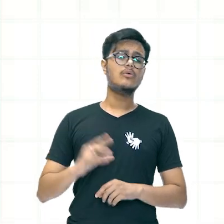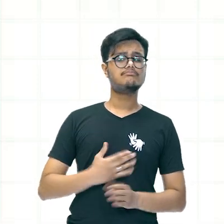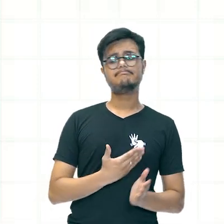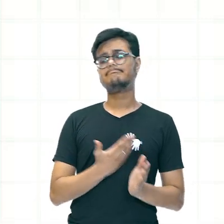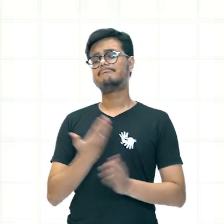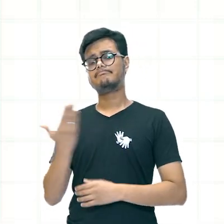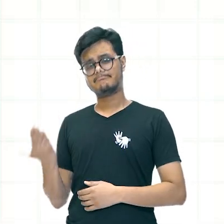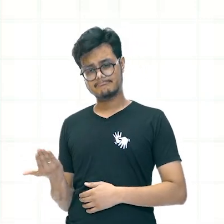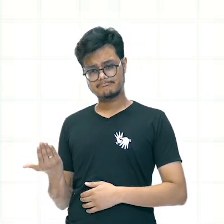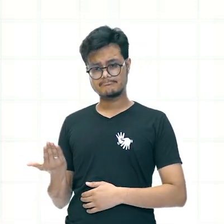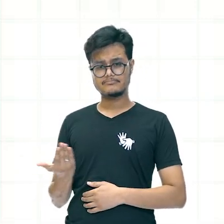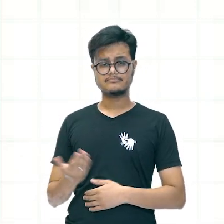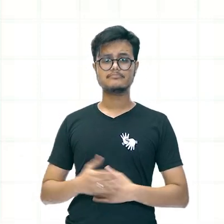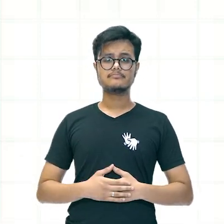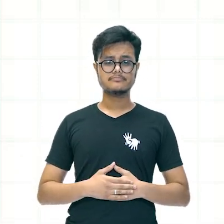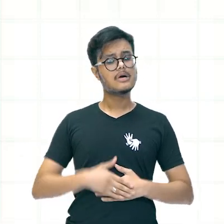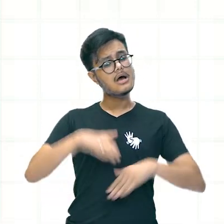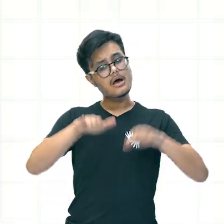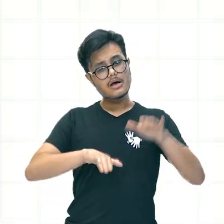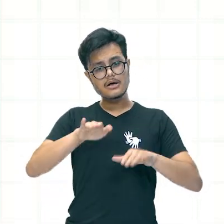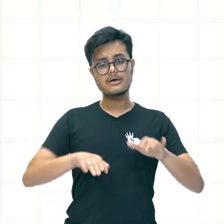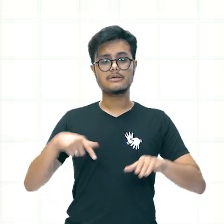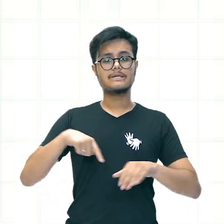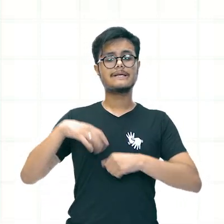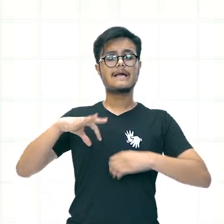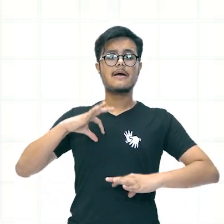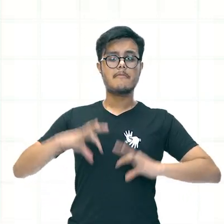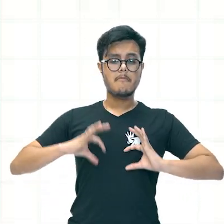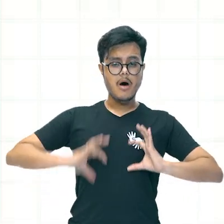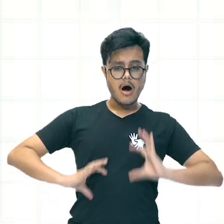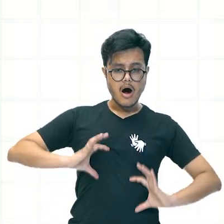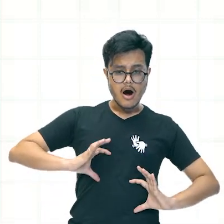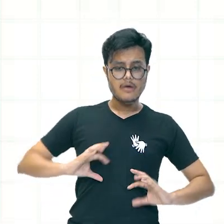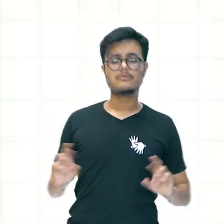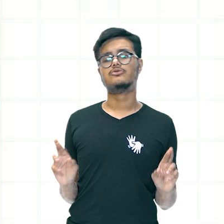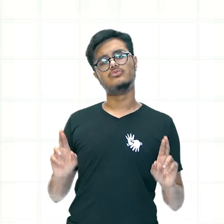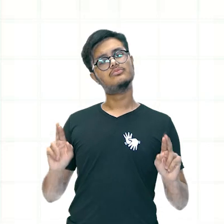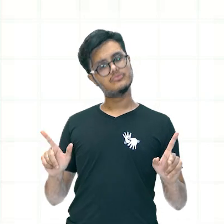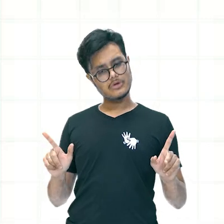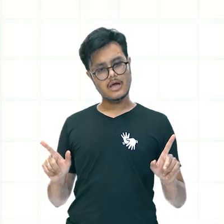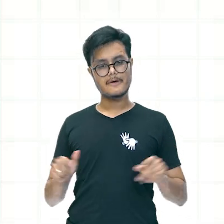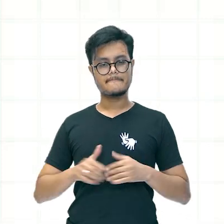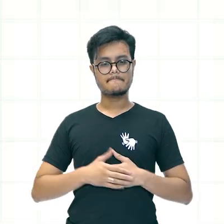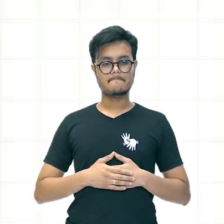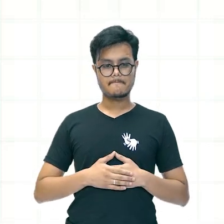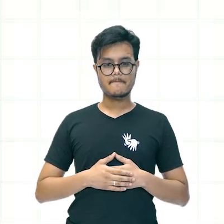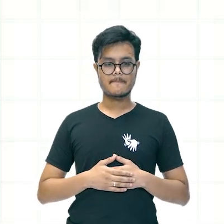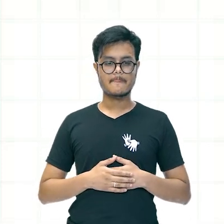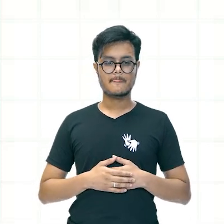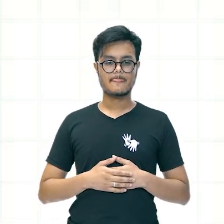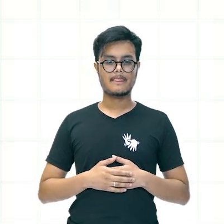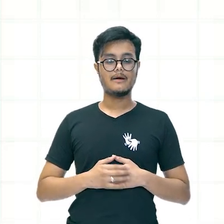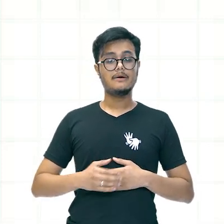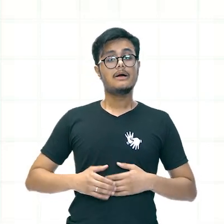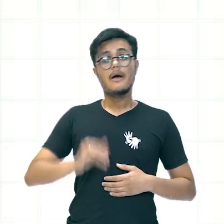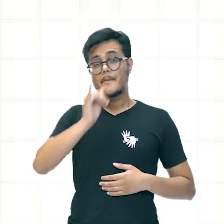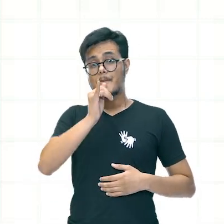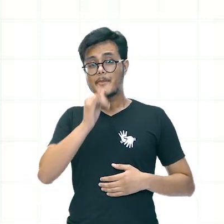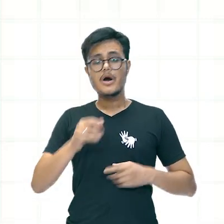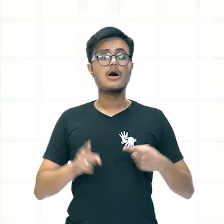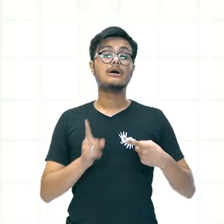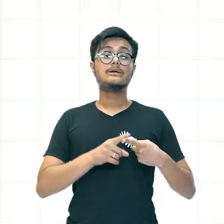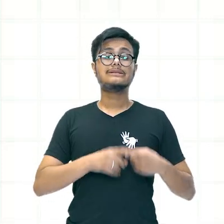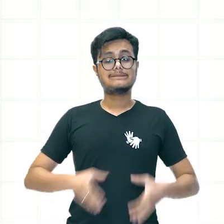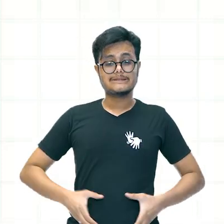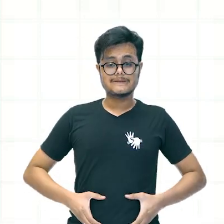vai ser direto ou indireto, as escamas vão ser diferentes também. No caso aí dos condrictes,